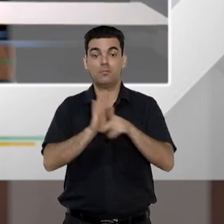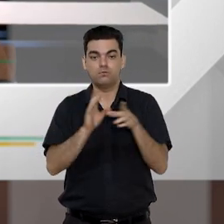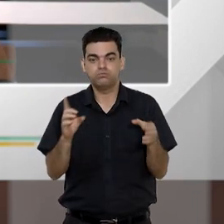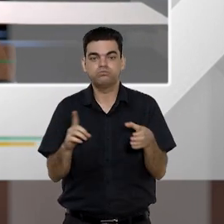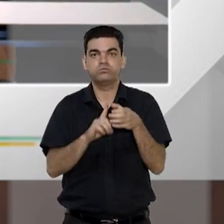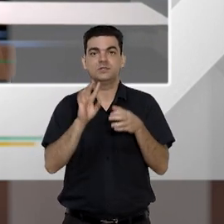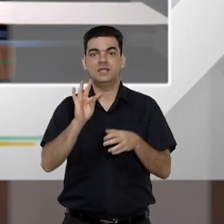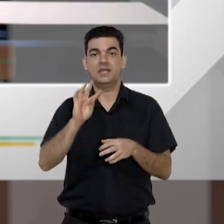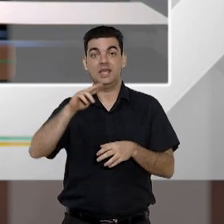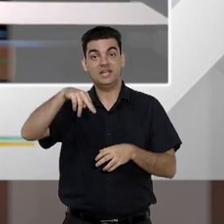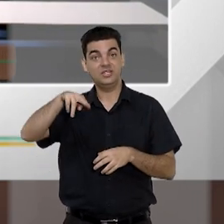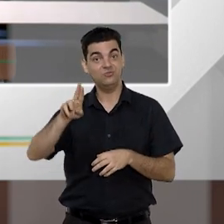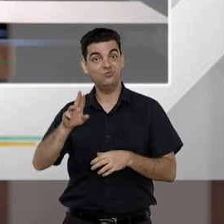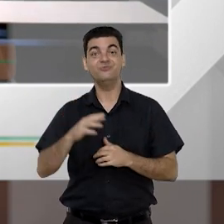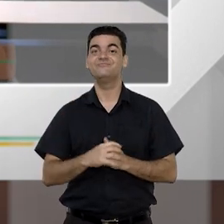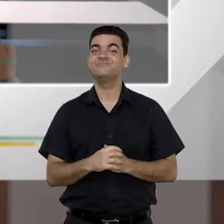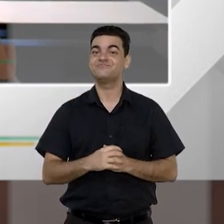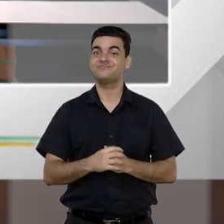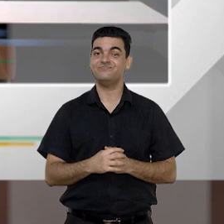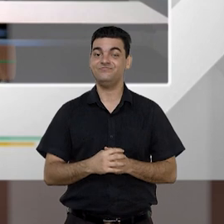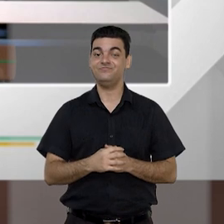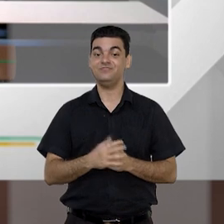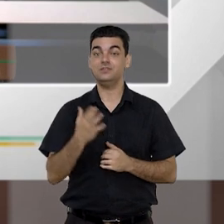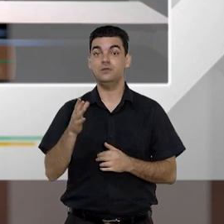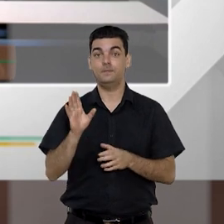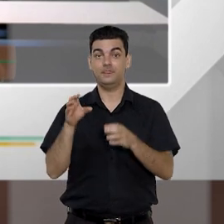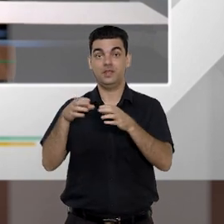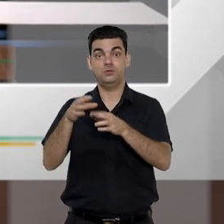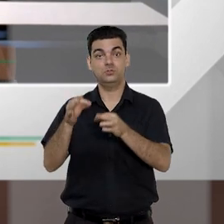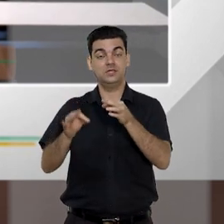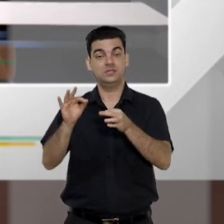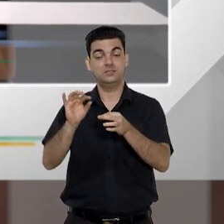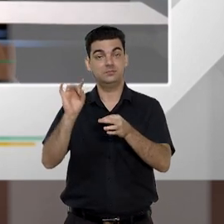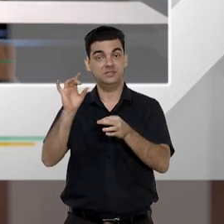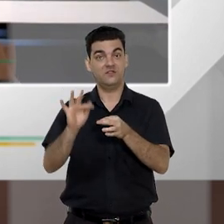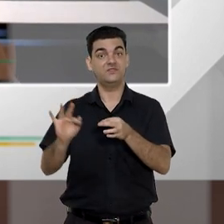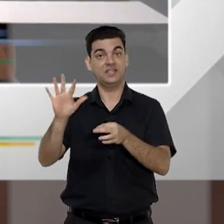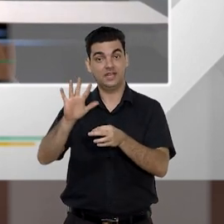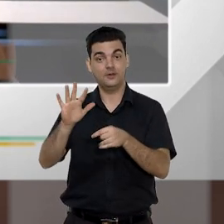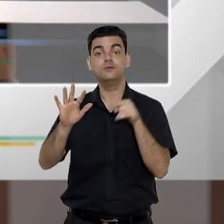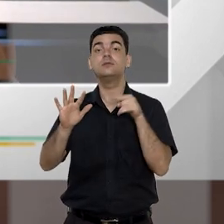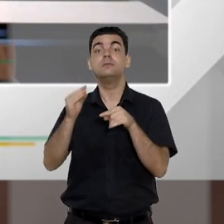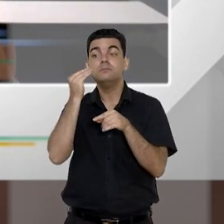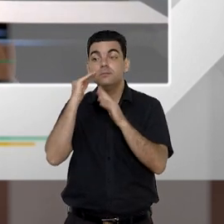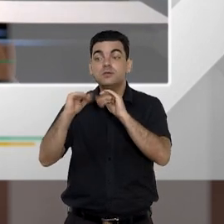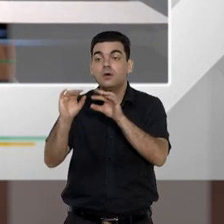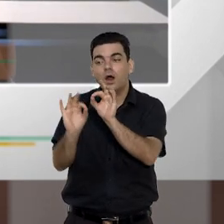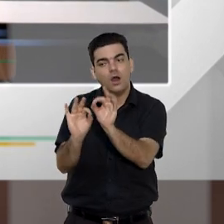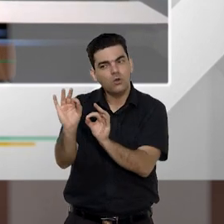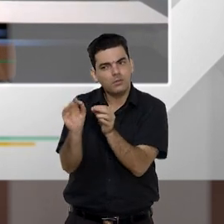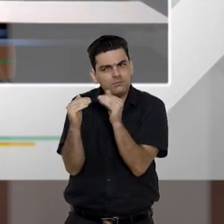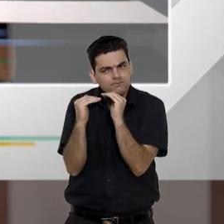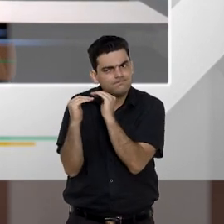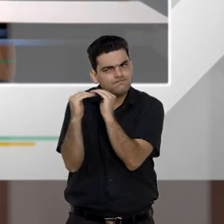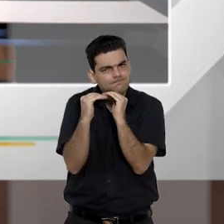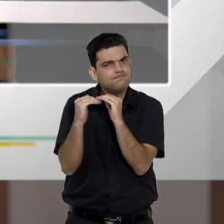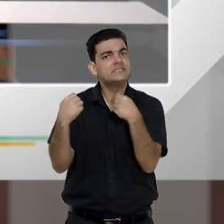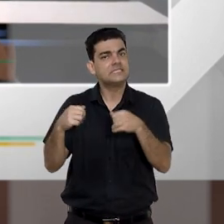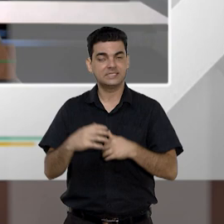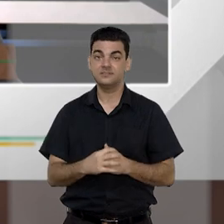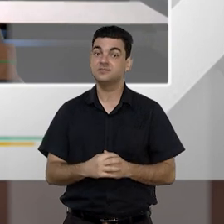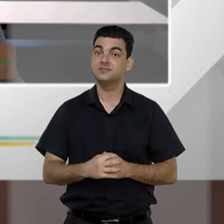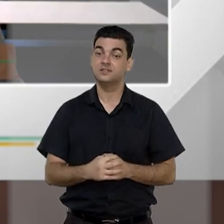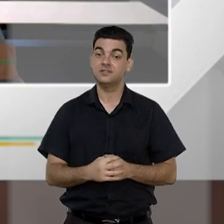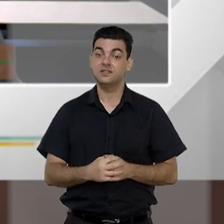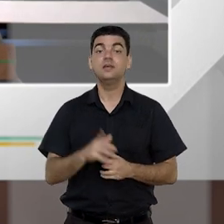como juiz membro da TNU. Então, assim, no âmbito dos juizados especiais federais foi criado o pedido de uniformização,